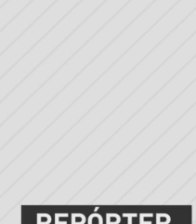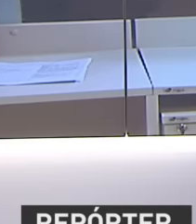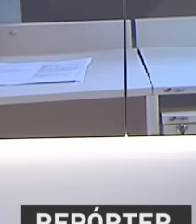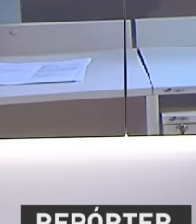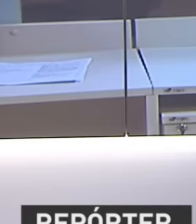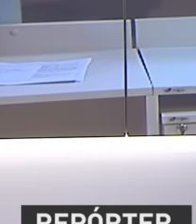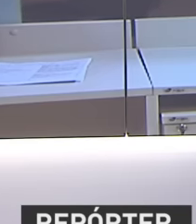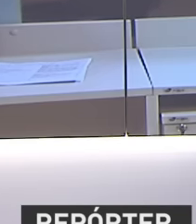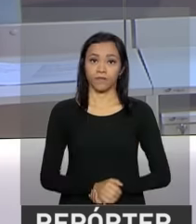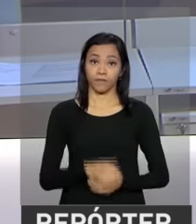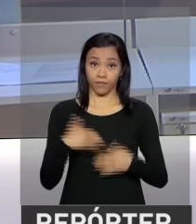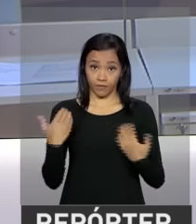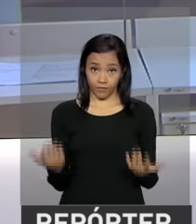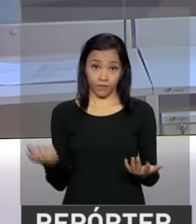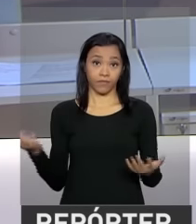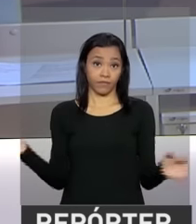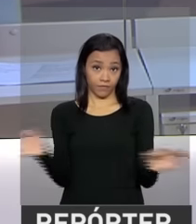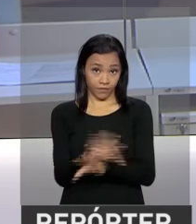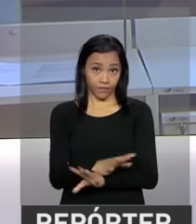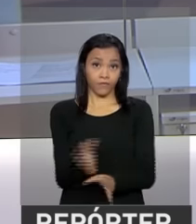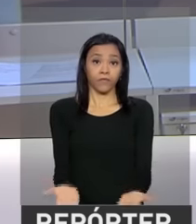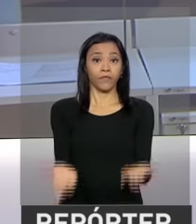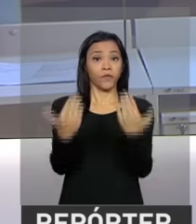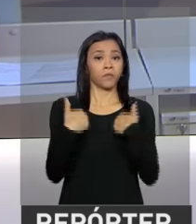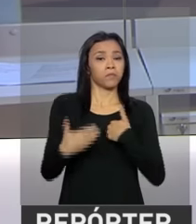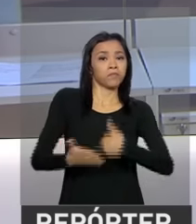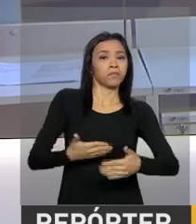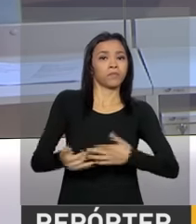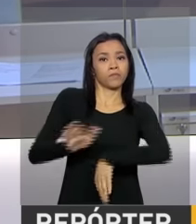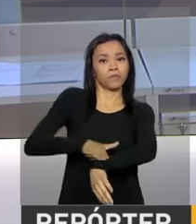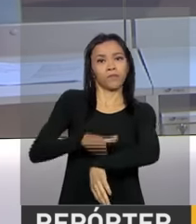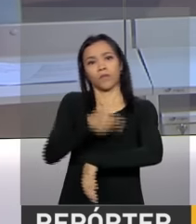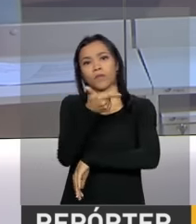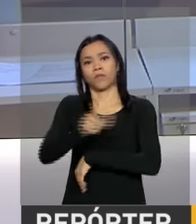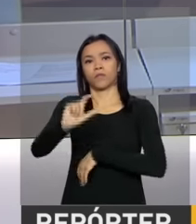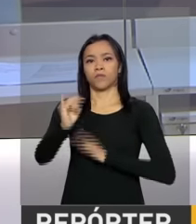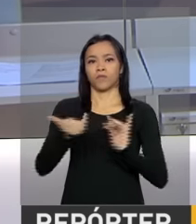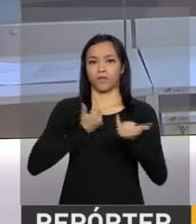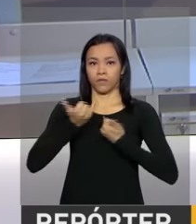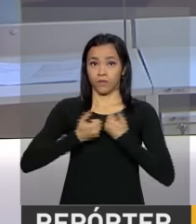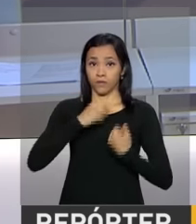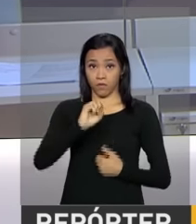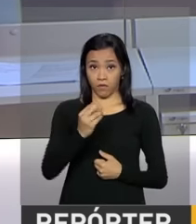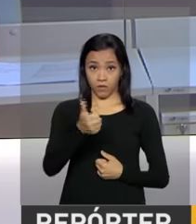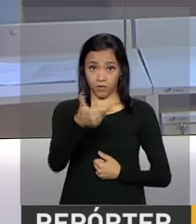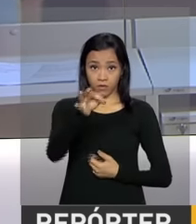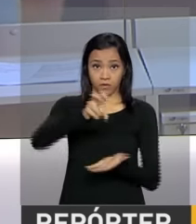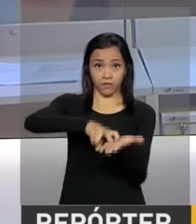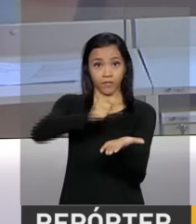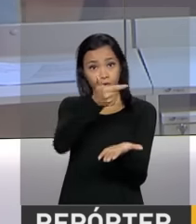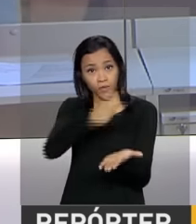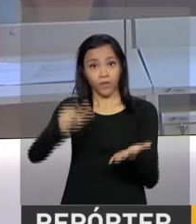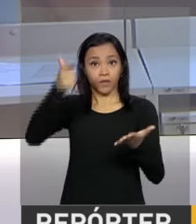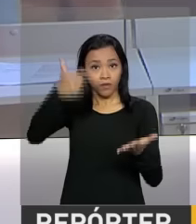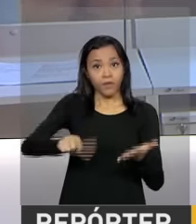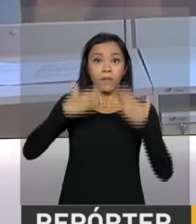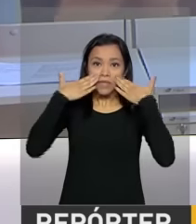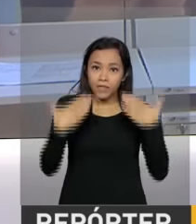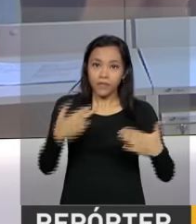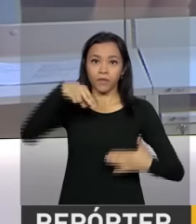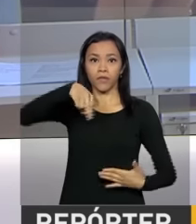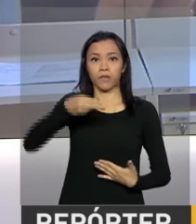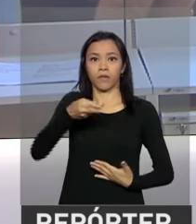Brasil nós ficamos por aqui podemos voltar a qualquer momento com outras informações ou às 10 da manhã na próxima edição do repórter